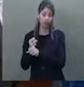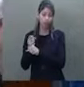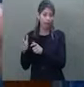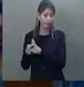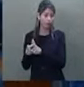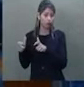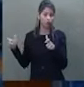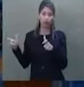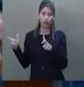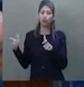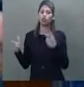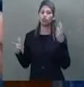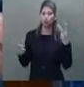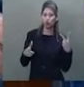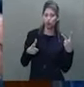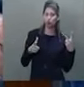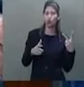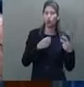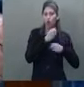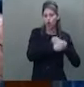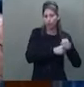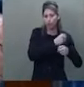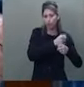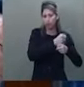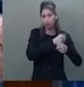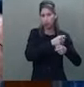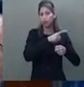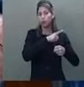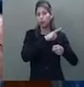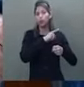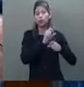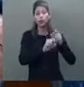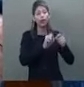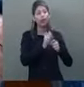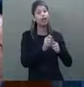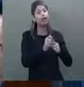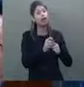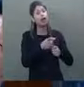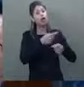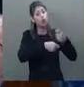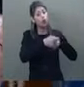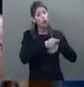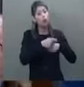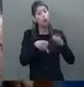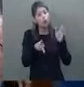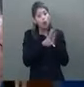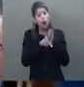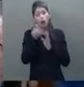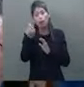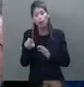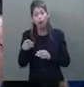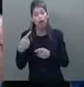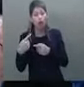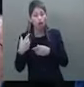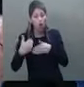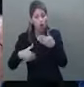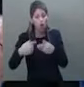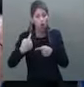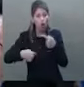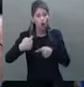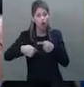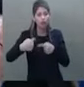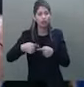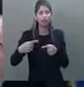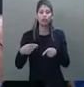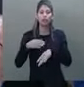dificuldade, de fato, para as casas, em especial para a Câmara dos Deputados, do ponto de vista orçamentário. E o próprio Alisson, numa conversa nossa, ponderou essa